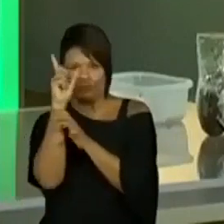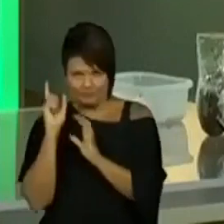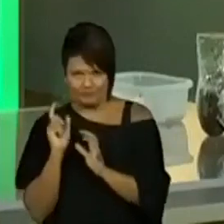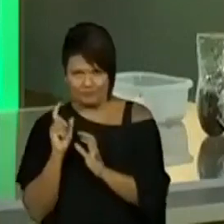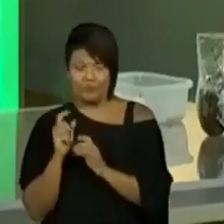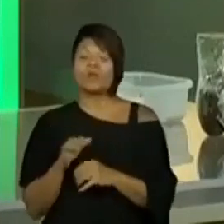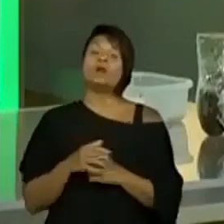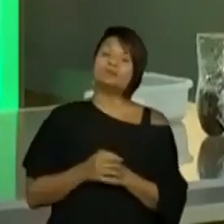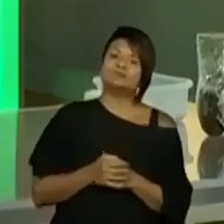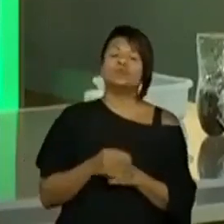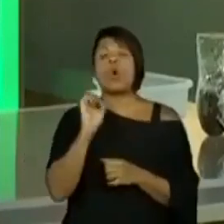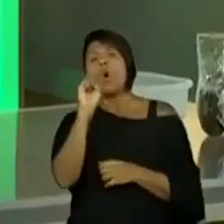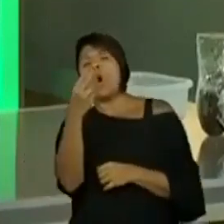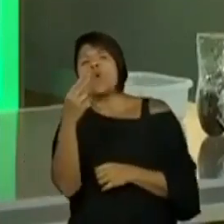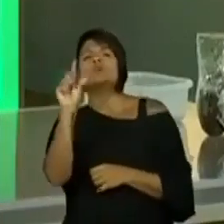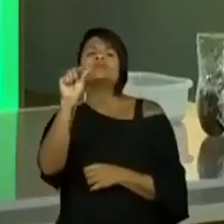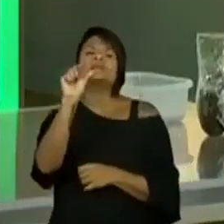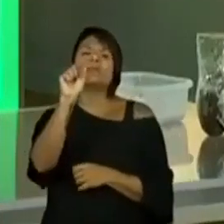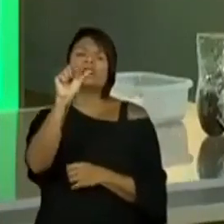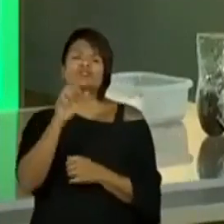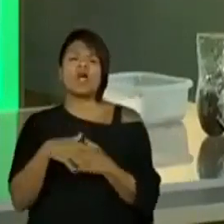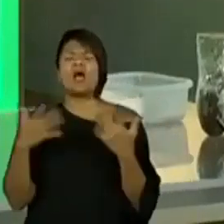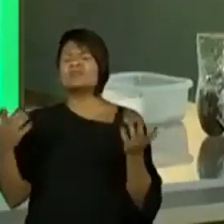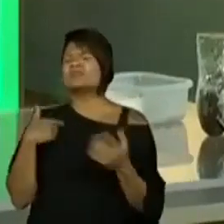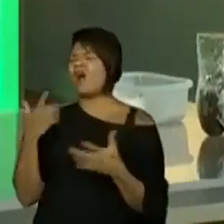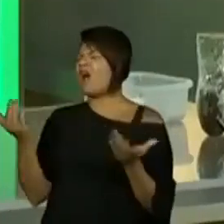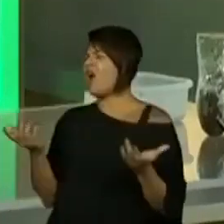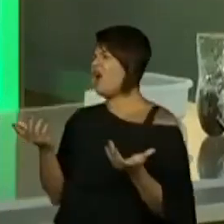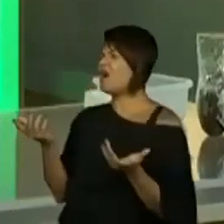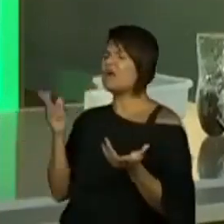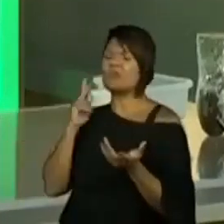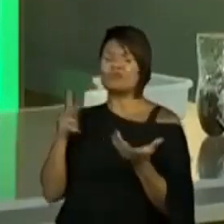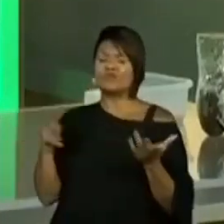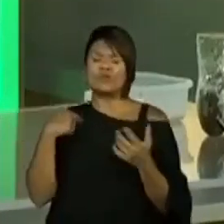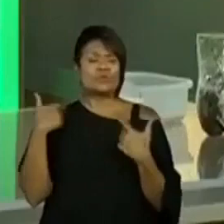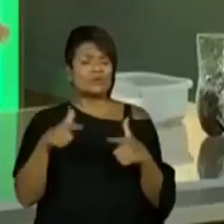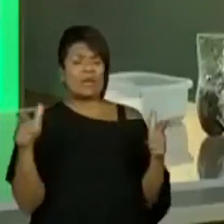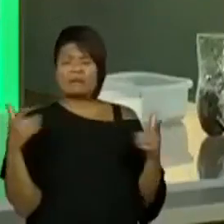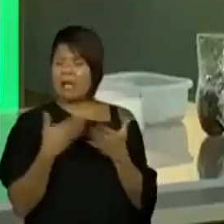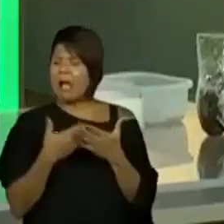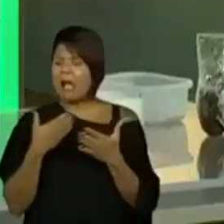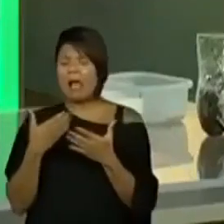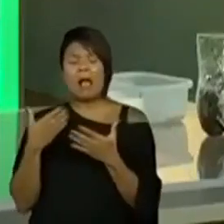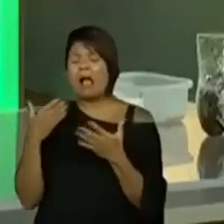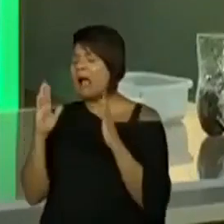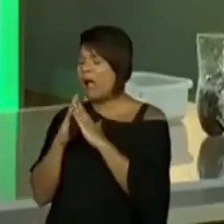semente. Pro, eu não tenho muda aqui em casa. Pro, eu não tenho semente aqui em